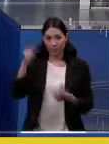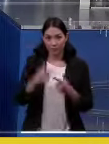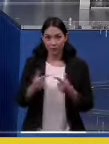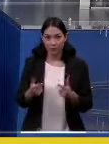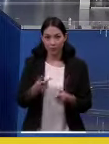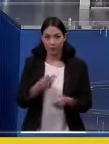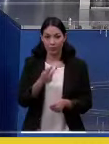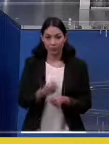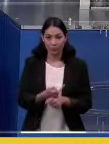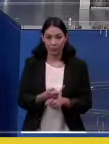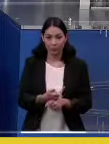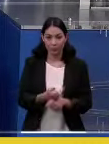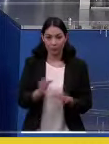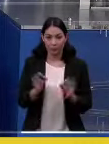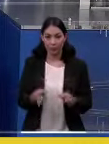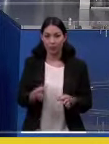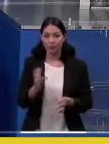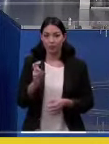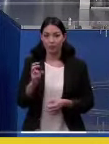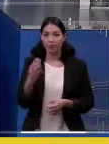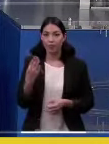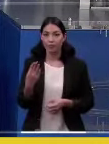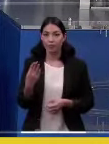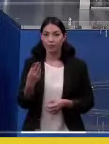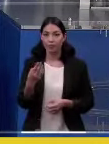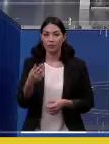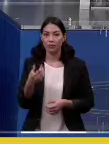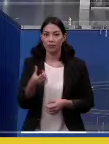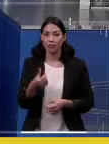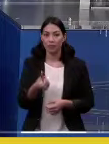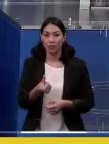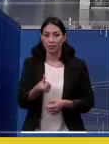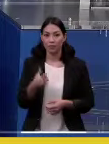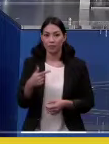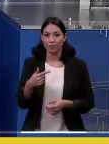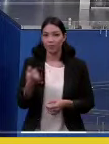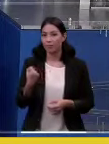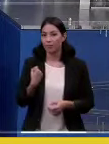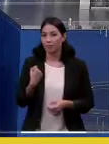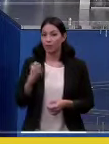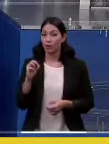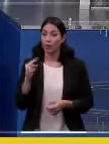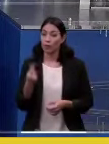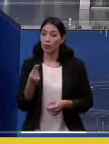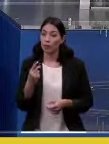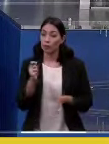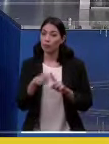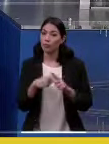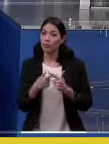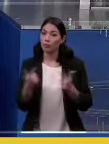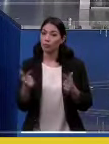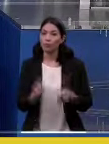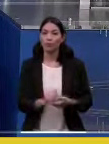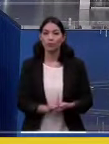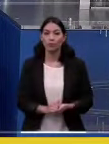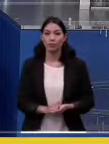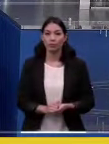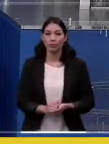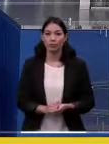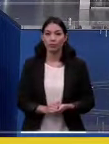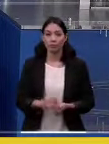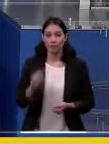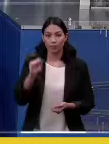você ganha acertando 4, 5, 6 ou 7 números, ganha acertando também o mês da sorte.